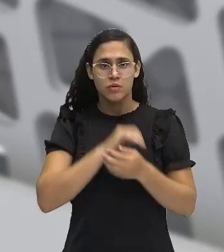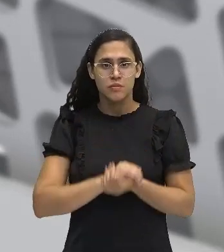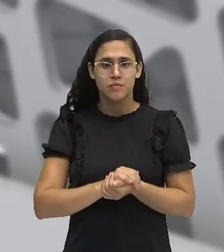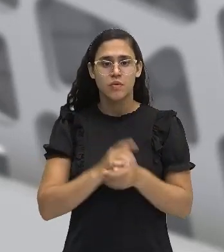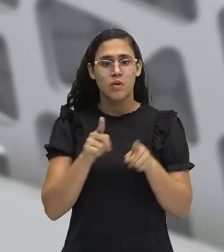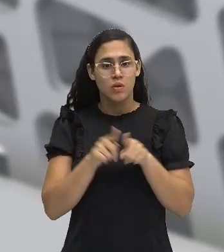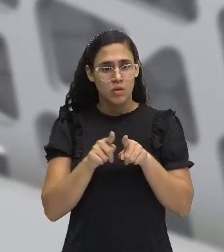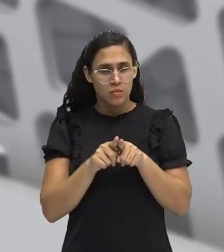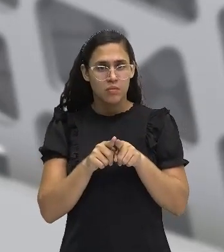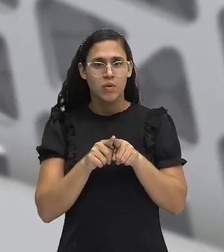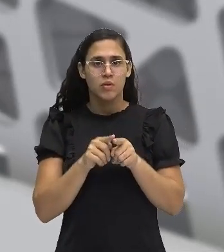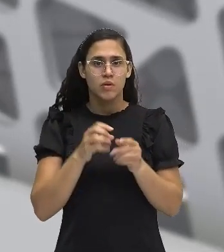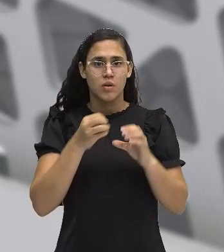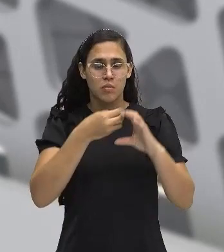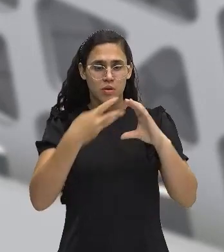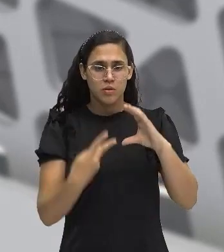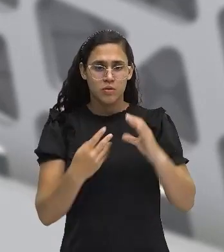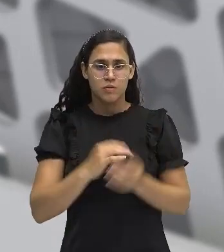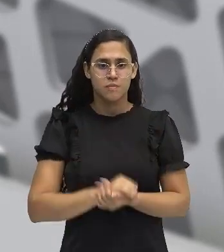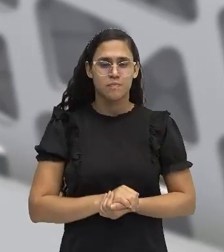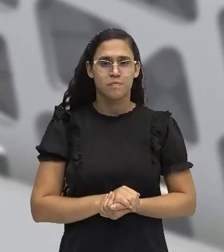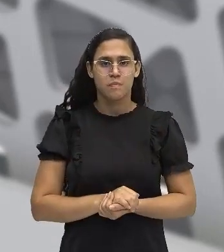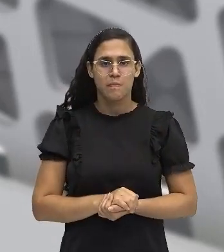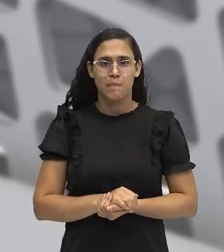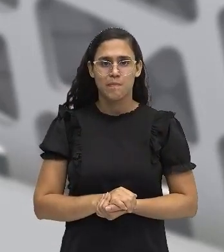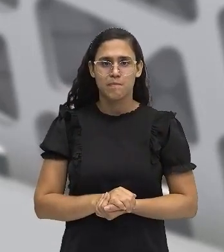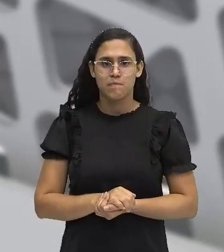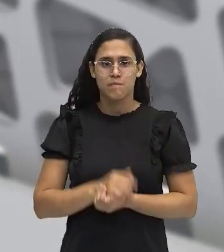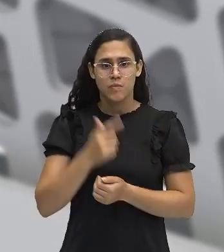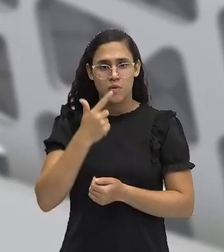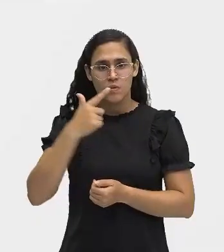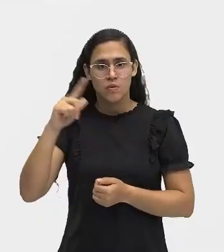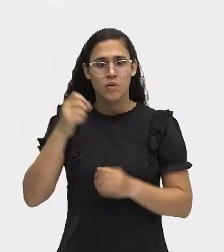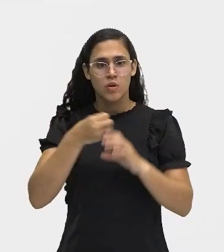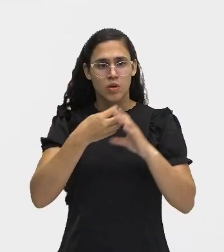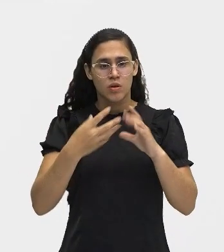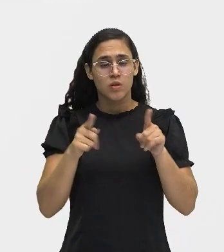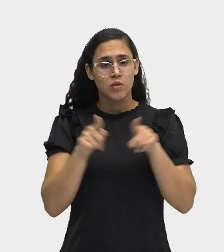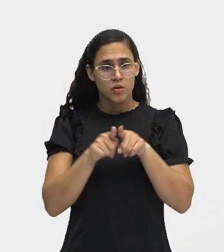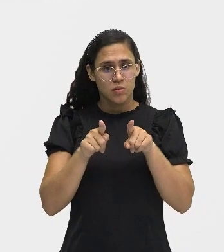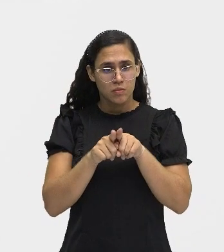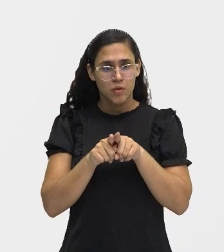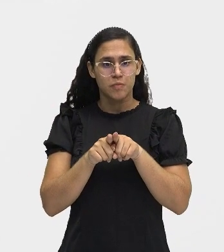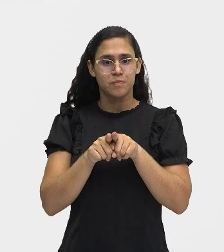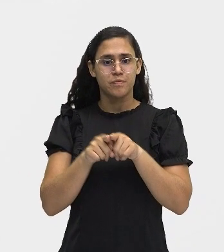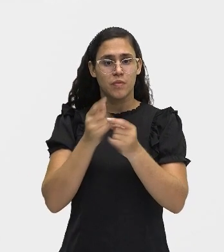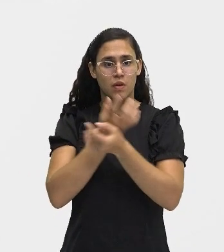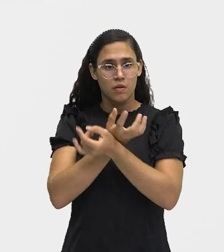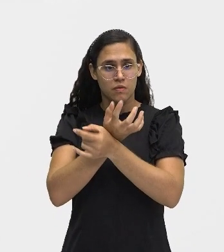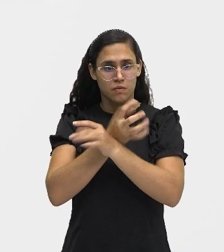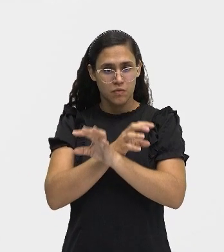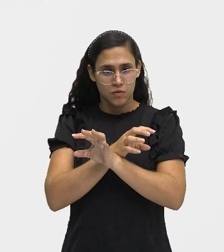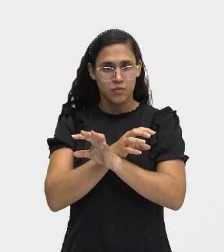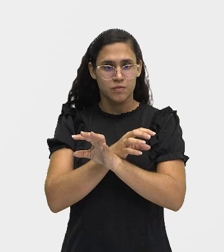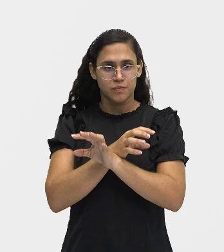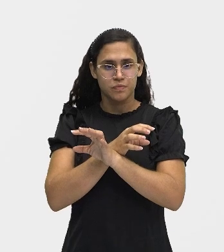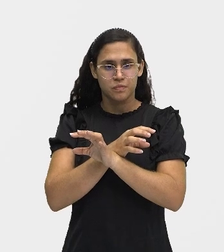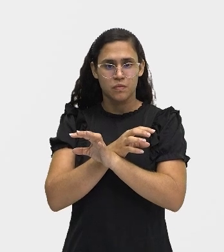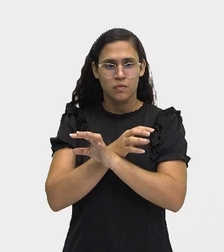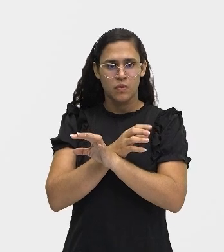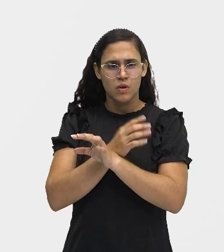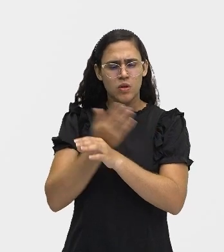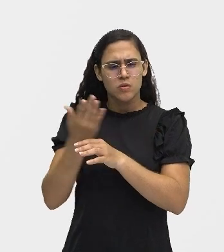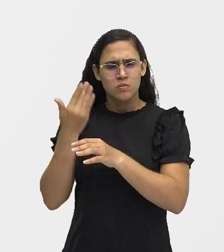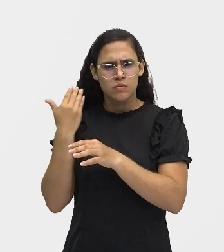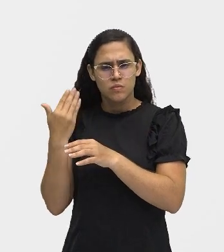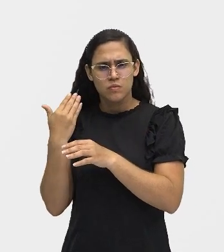também. Temos outra evidência que vai ser a evidência fóssil. A evidência fóssil, né, que vem dos fósseis, que